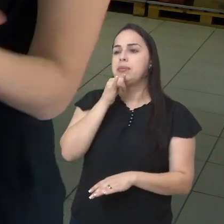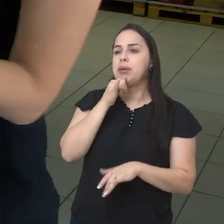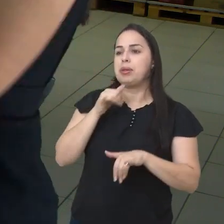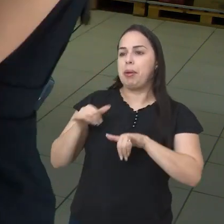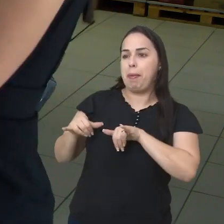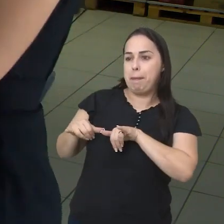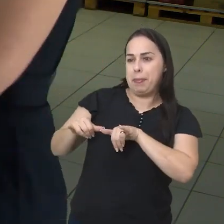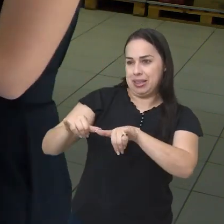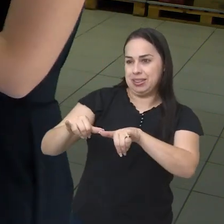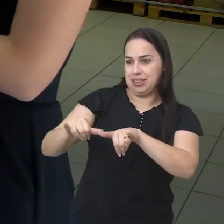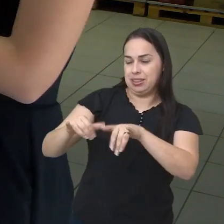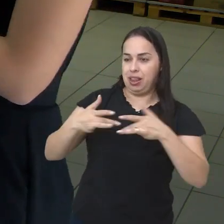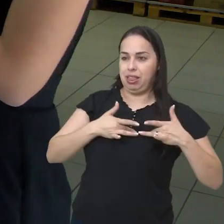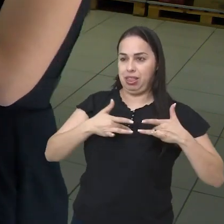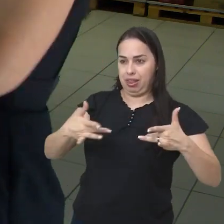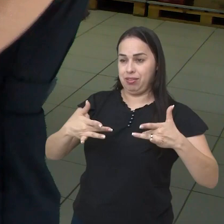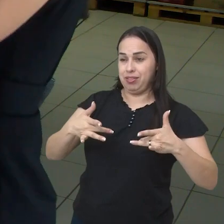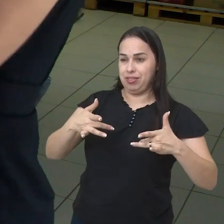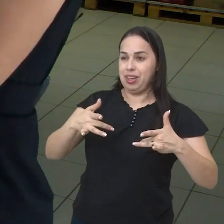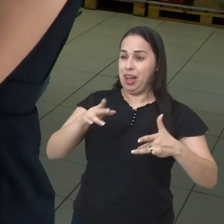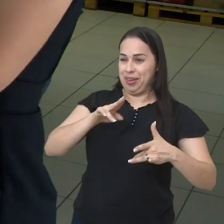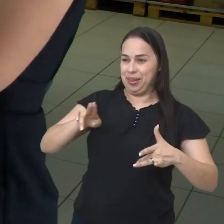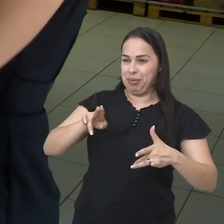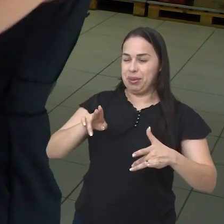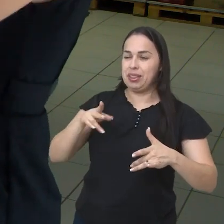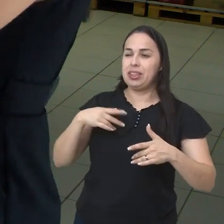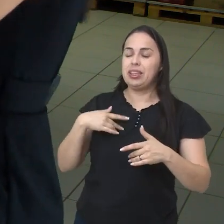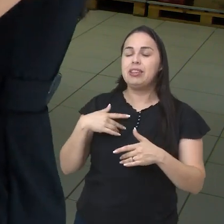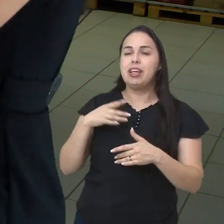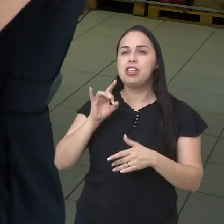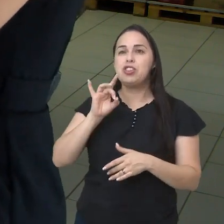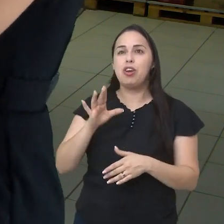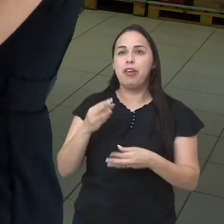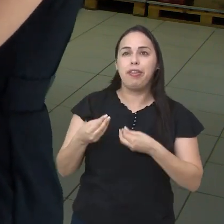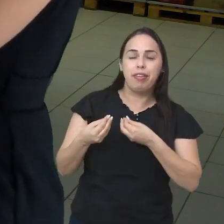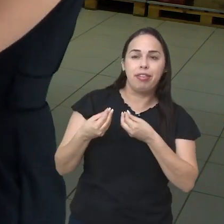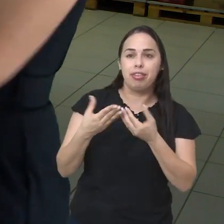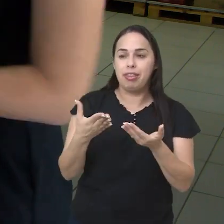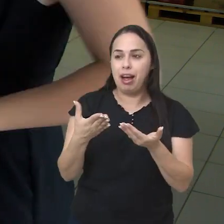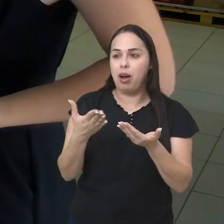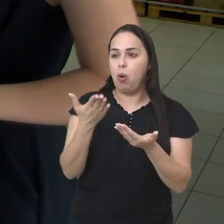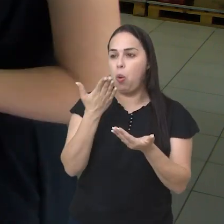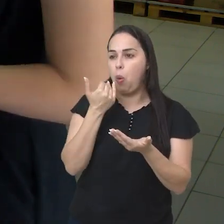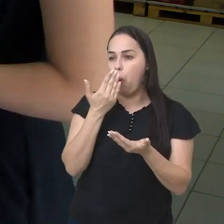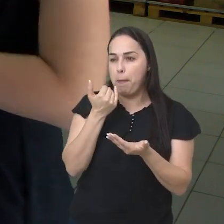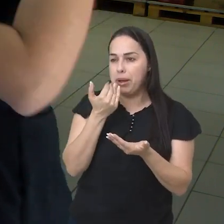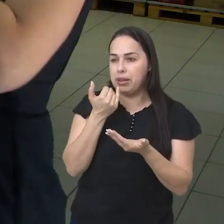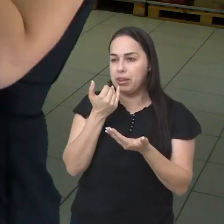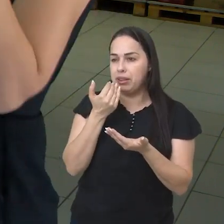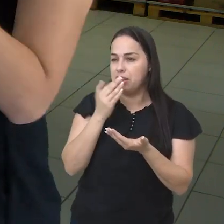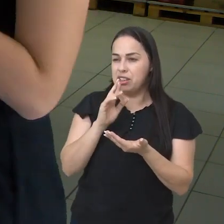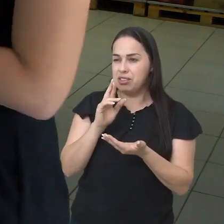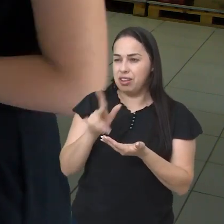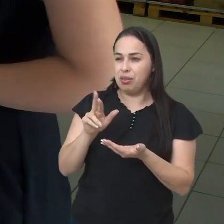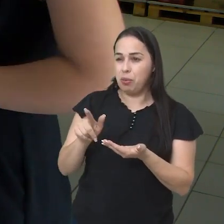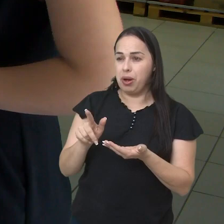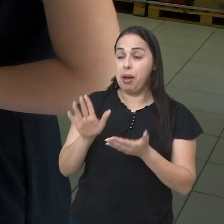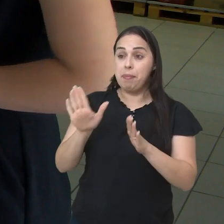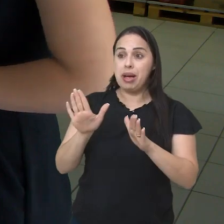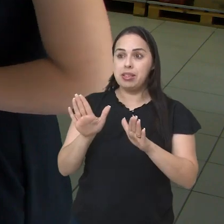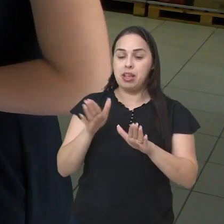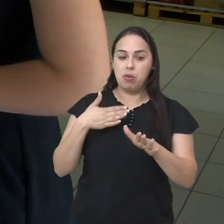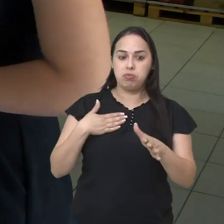mercado solidário que vocês intitularam, né? E vai muito além de oferecer apenas o alimento para as famílias. É uma rede